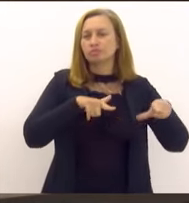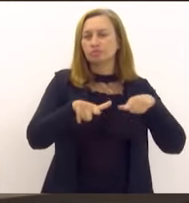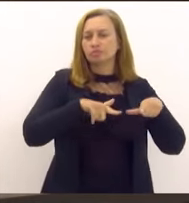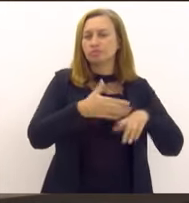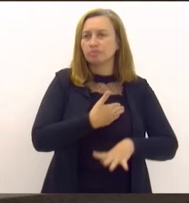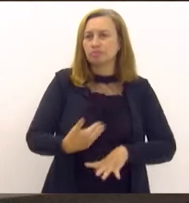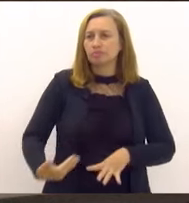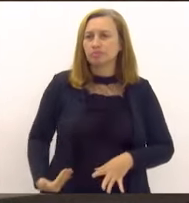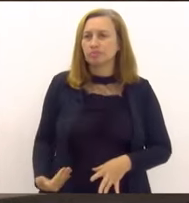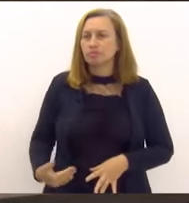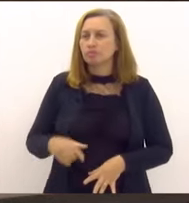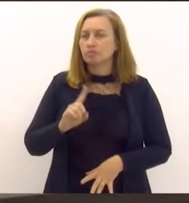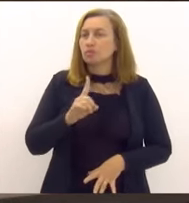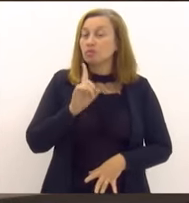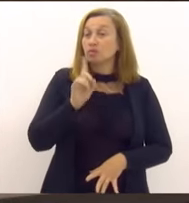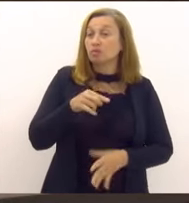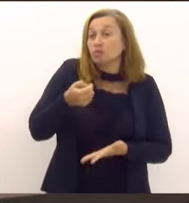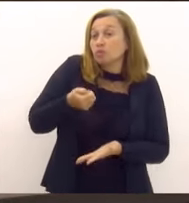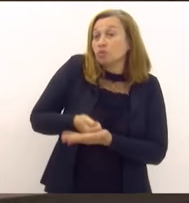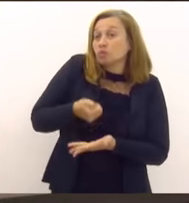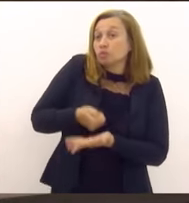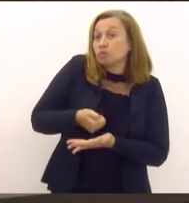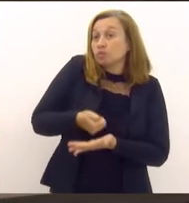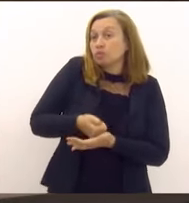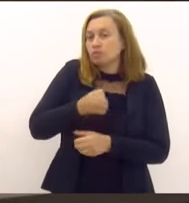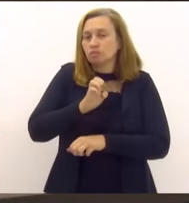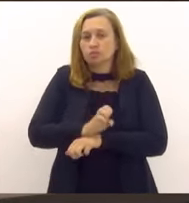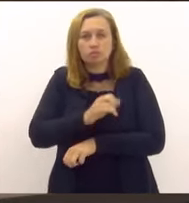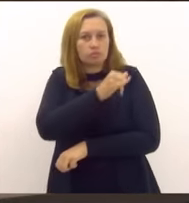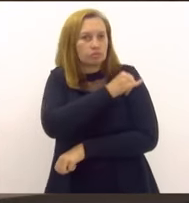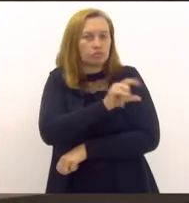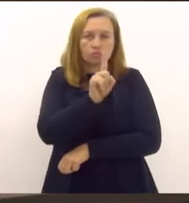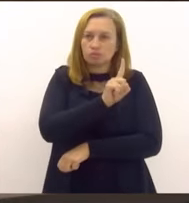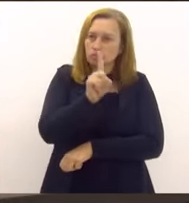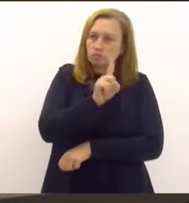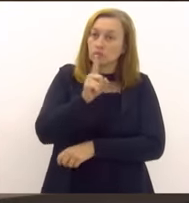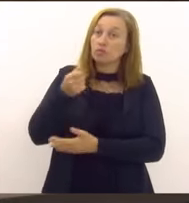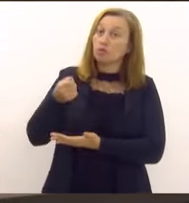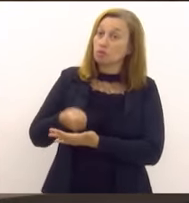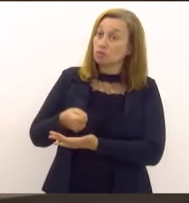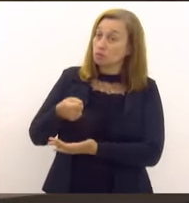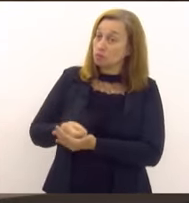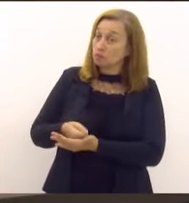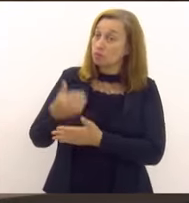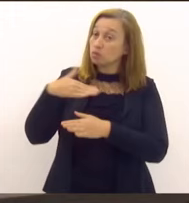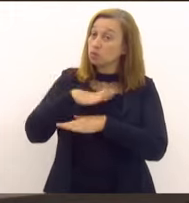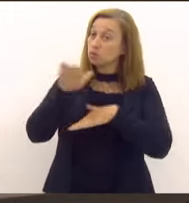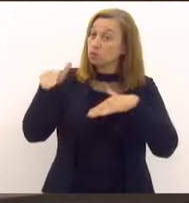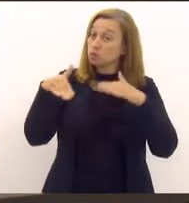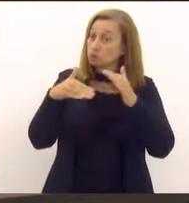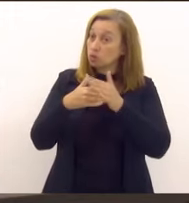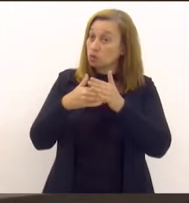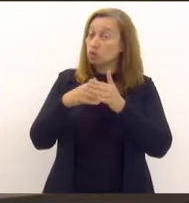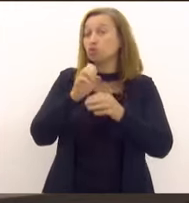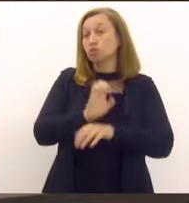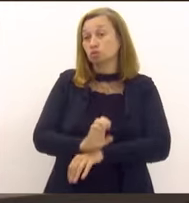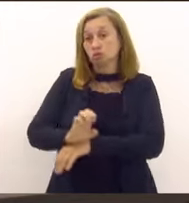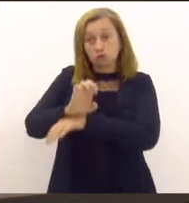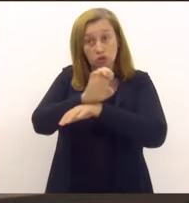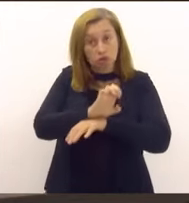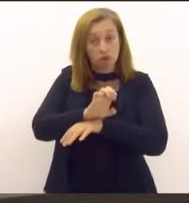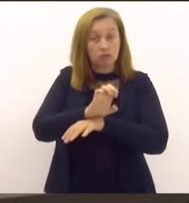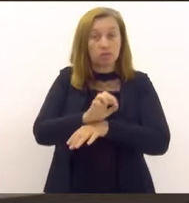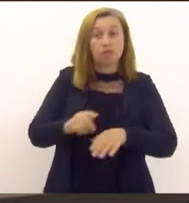públicos não é uma obrigação do Estado do Rio de Janeiro, é uma obrigação de todos os estados que